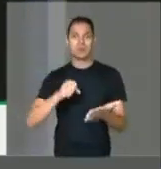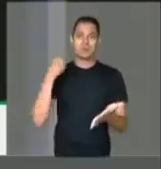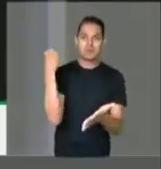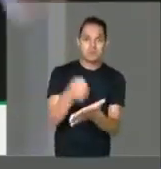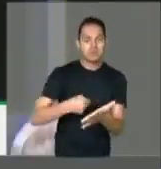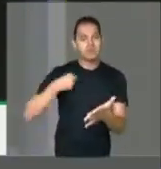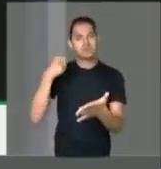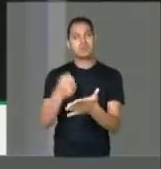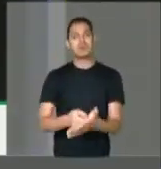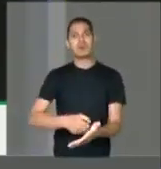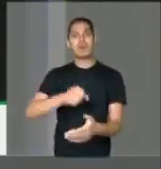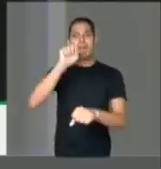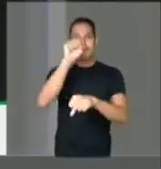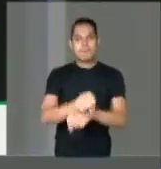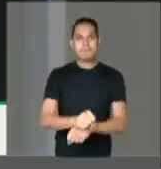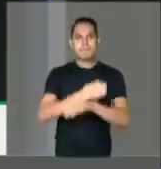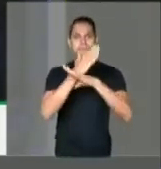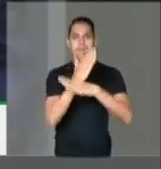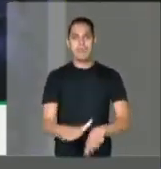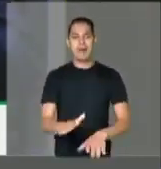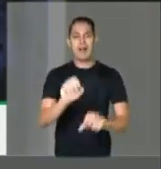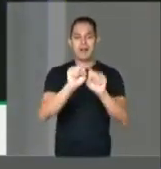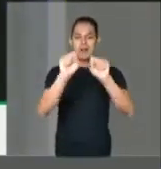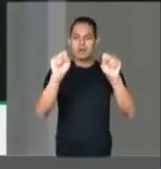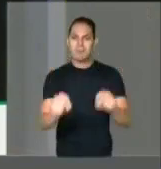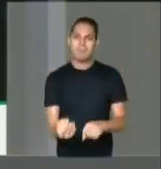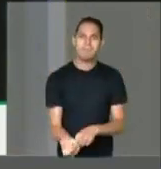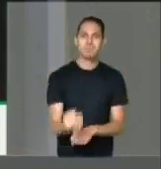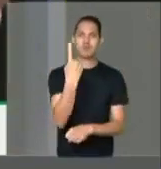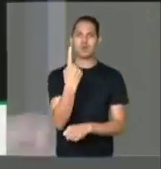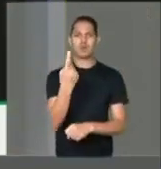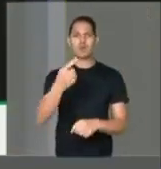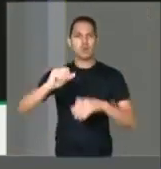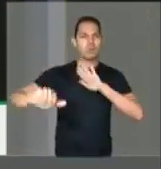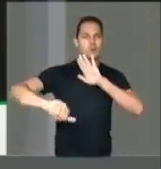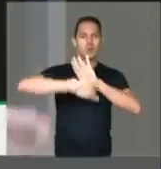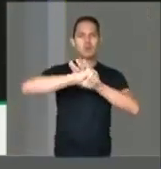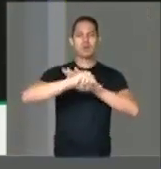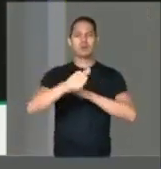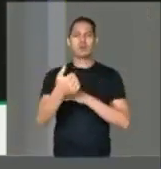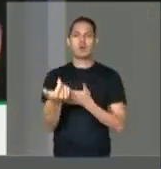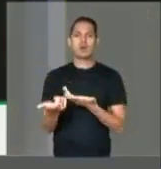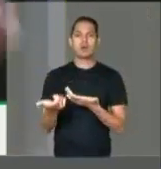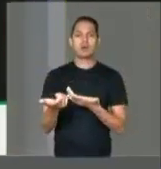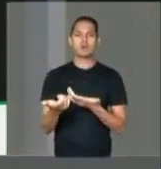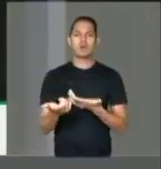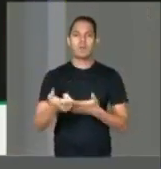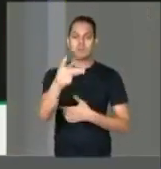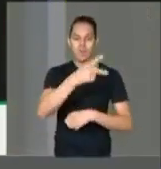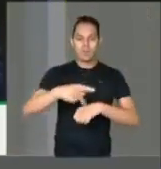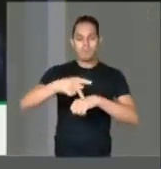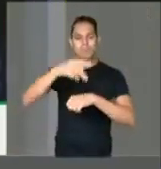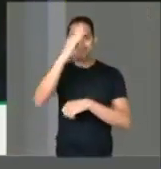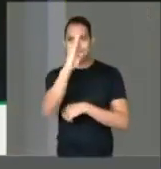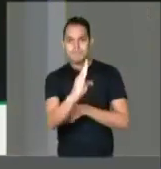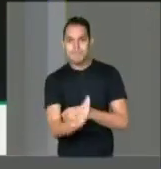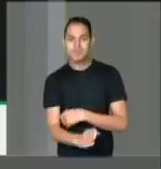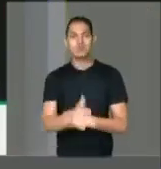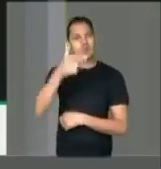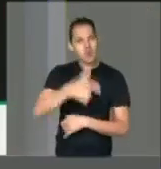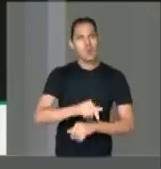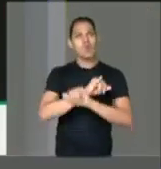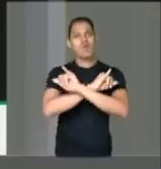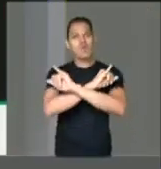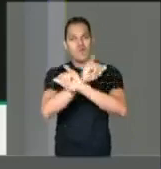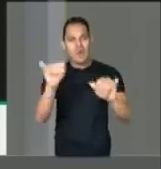levante e diga um basta a esse sistema absurdo, criminoso, que tem feito do nosso país,